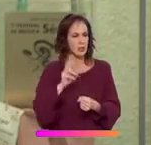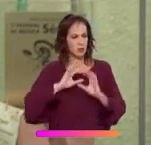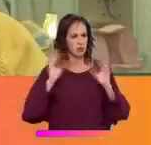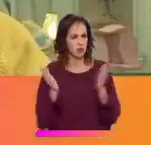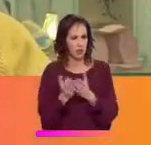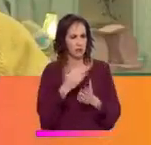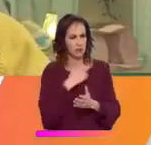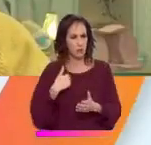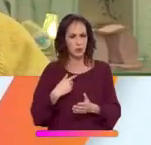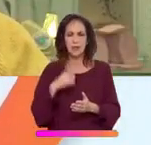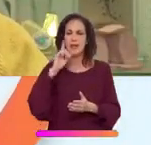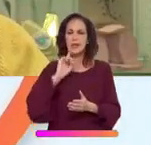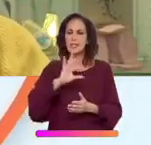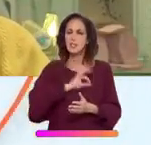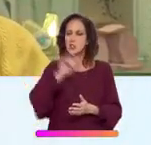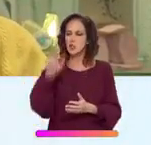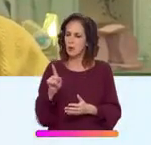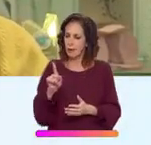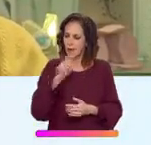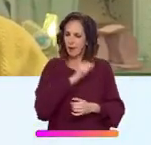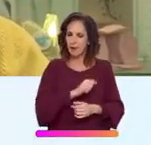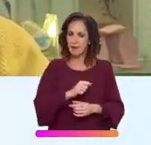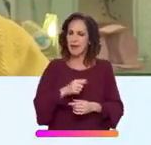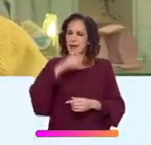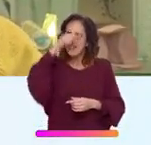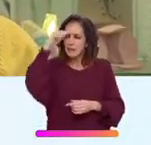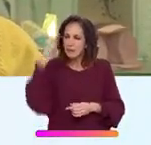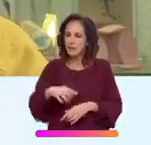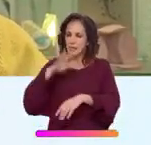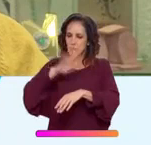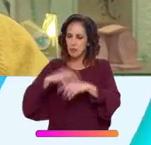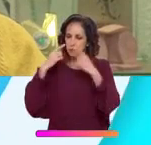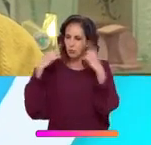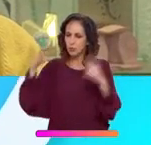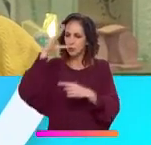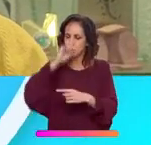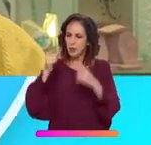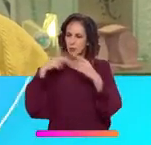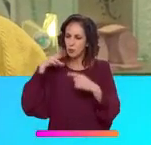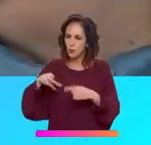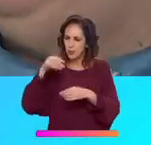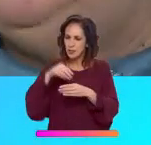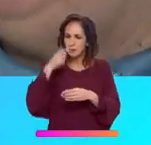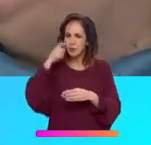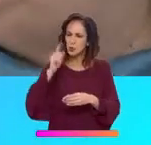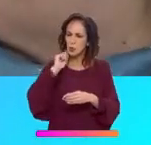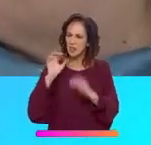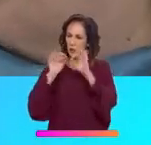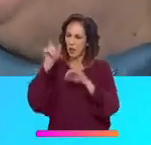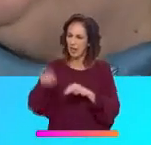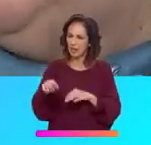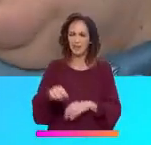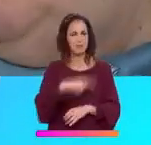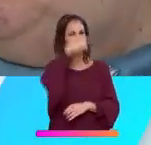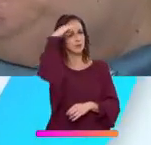muito habituados a encontrar na administração pública portuguesa e no Estado português gente com qualidade. Primeiramente, acho uma